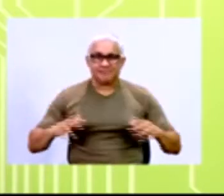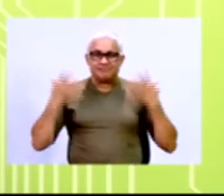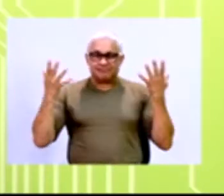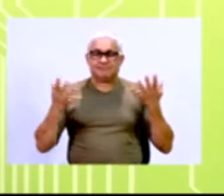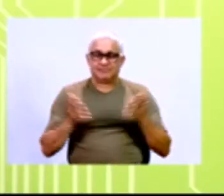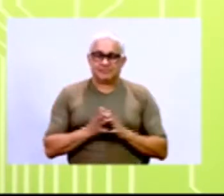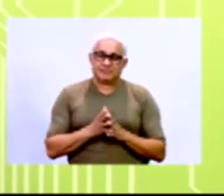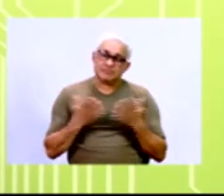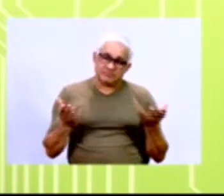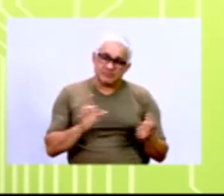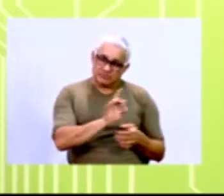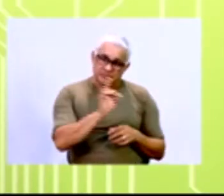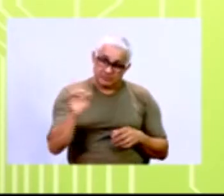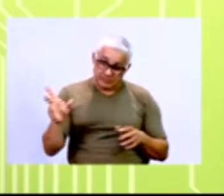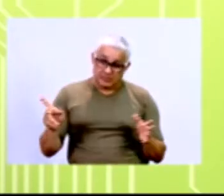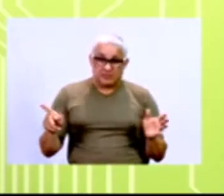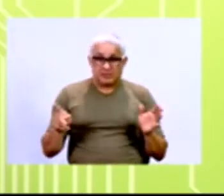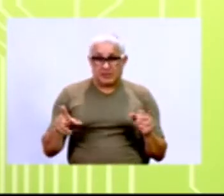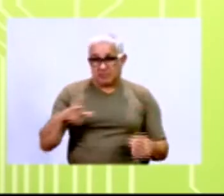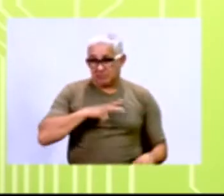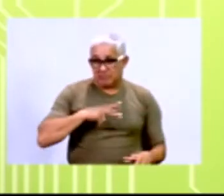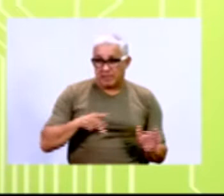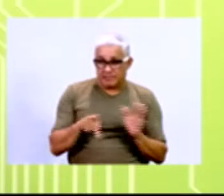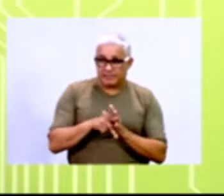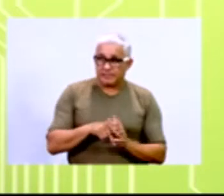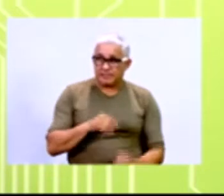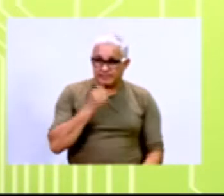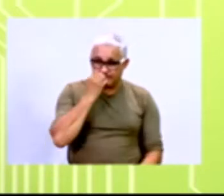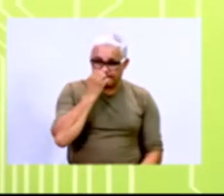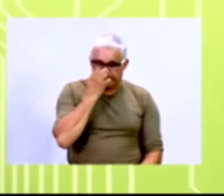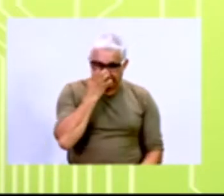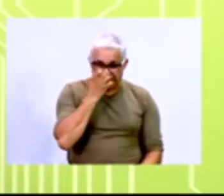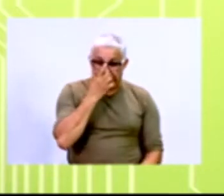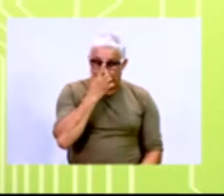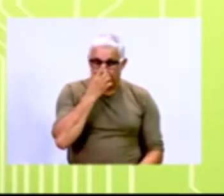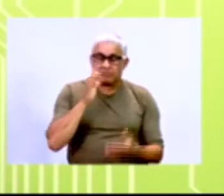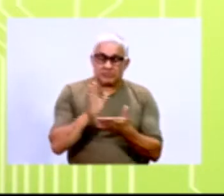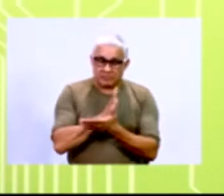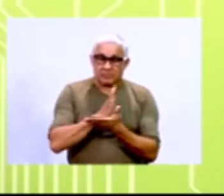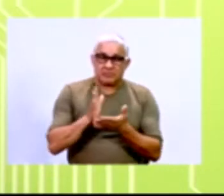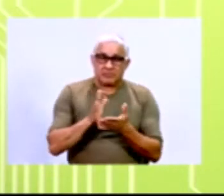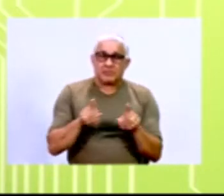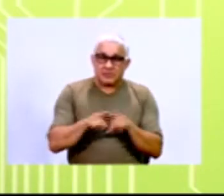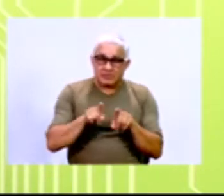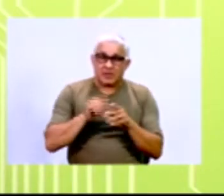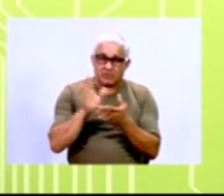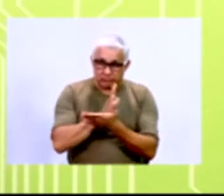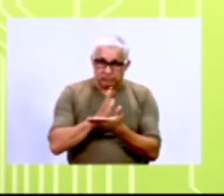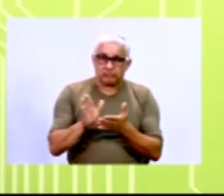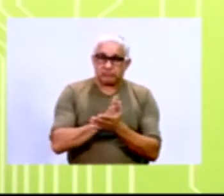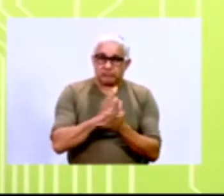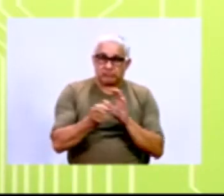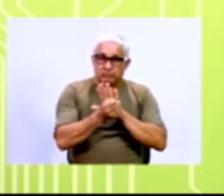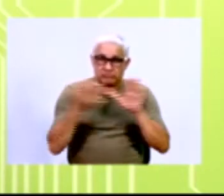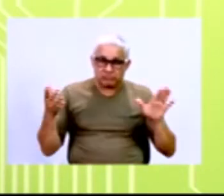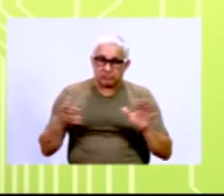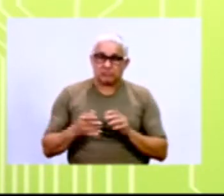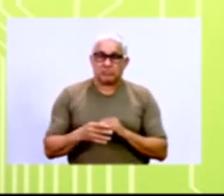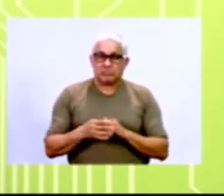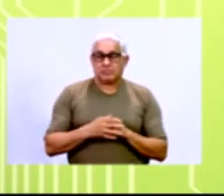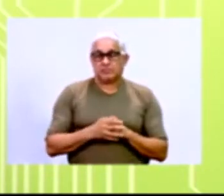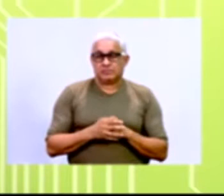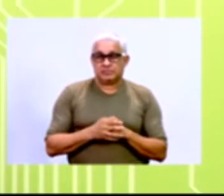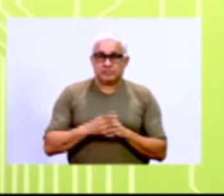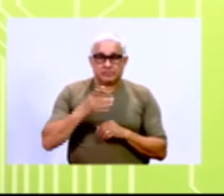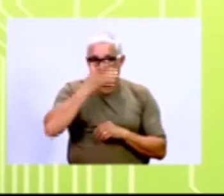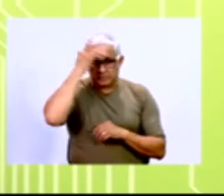uma situação em particular. E algumas aplicações para portadores de necessidades especiais,